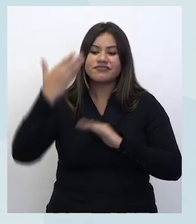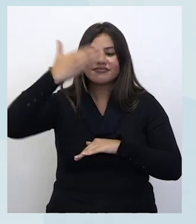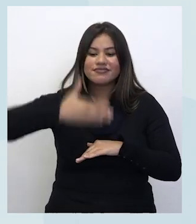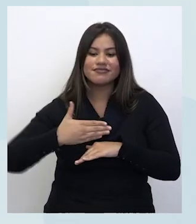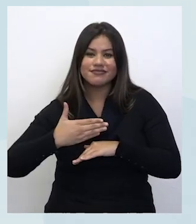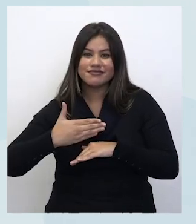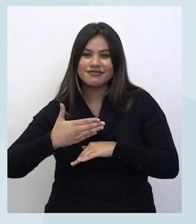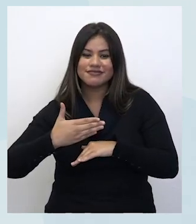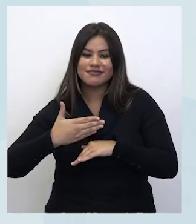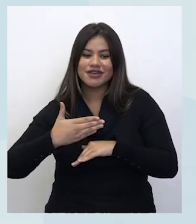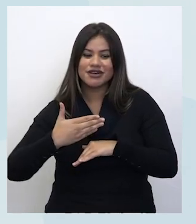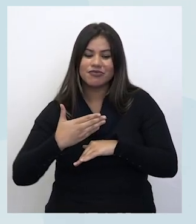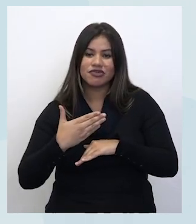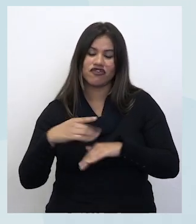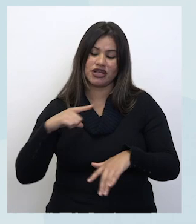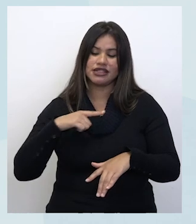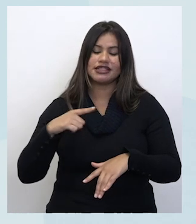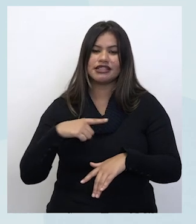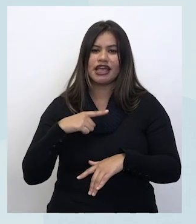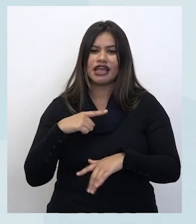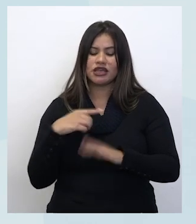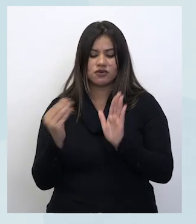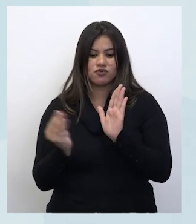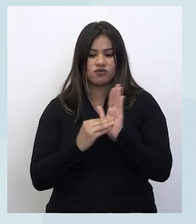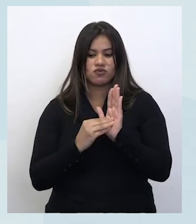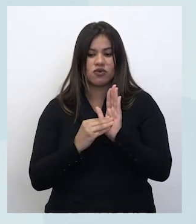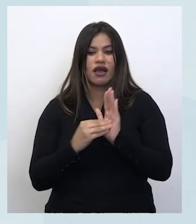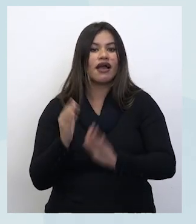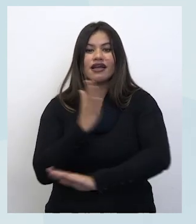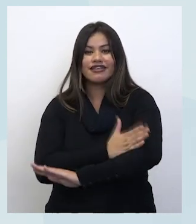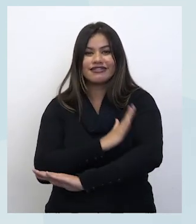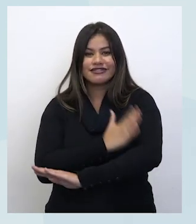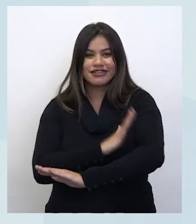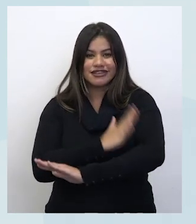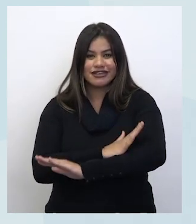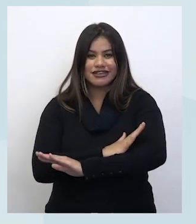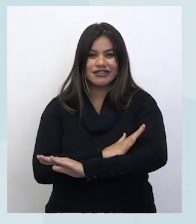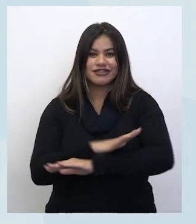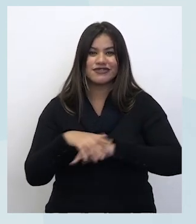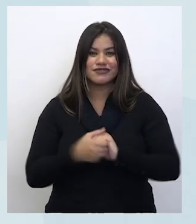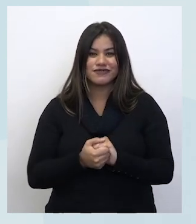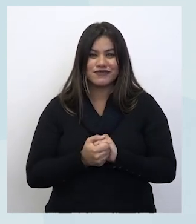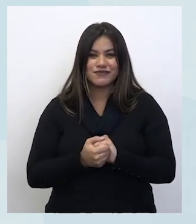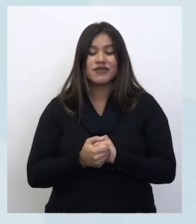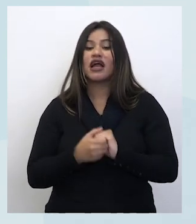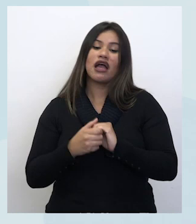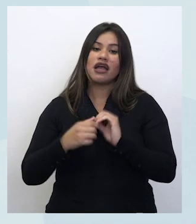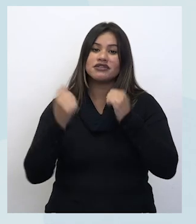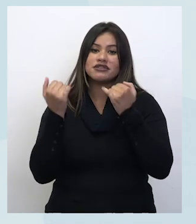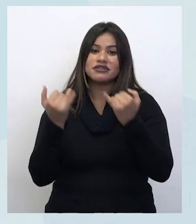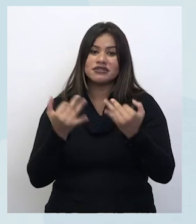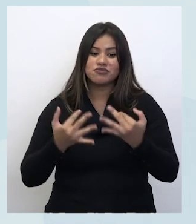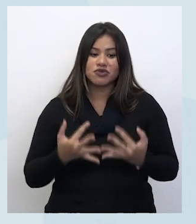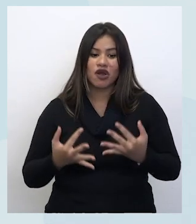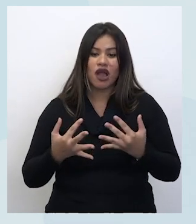é a evidência? A evidência é exatamente aquela prática, aquele exemplo que justifica por que